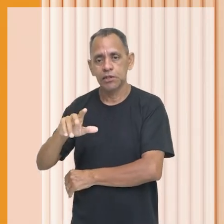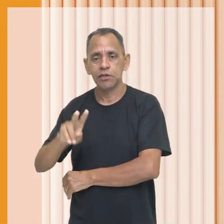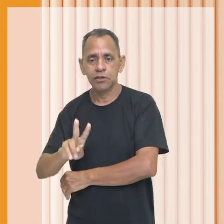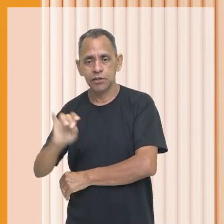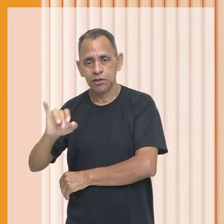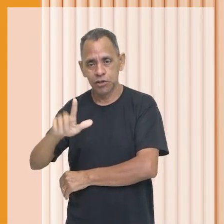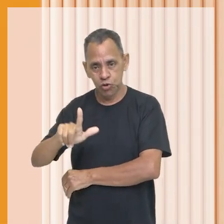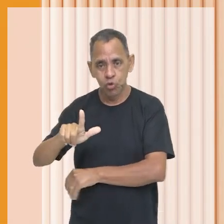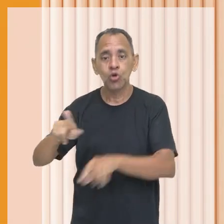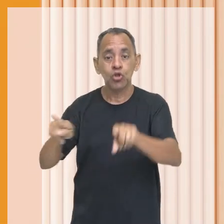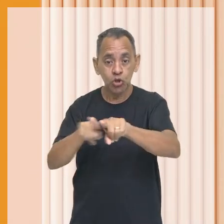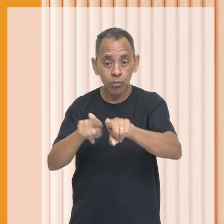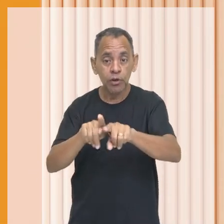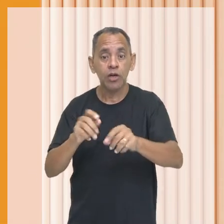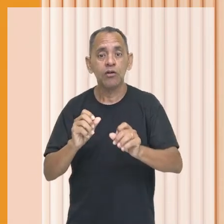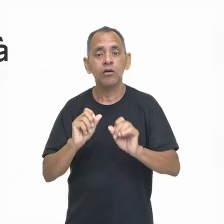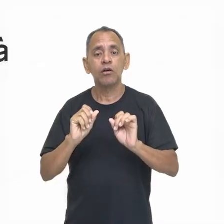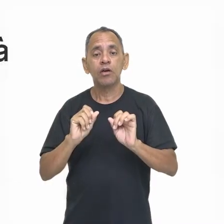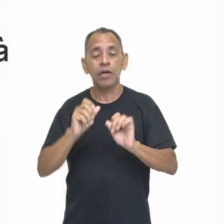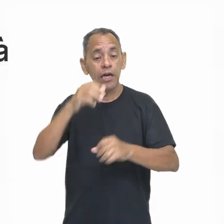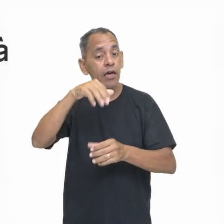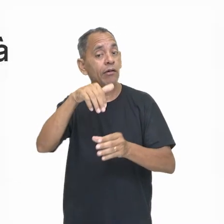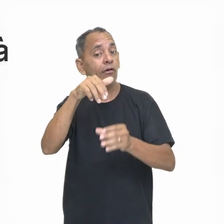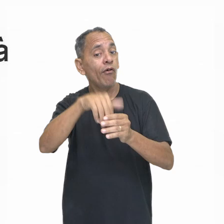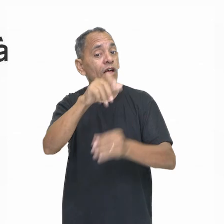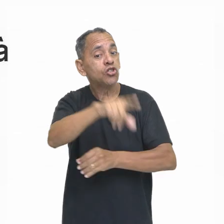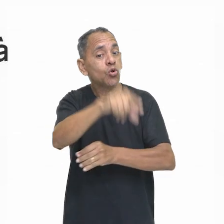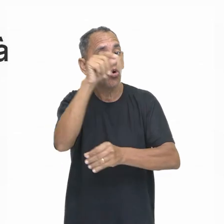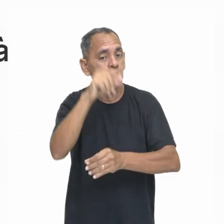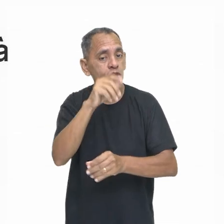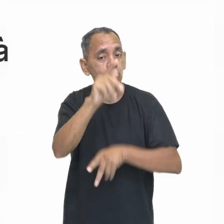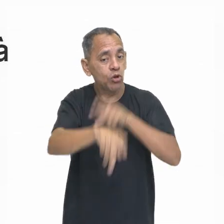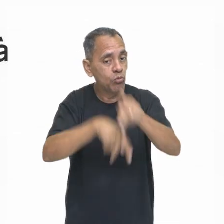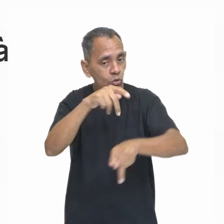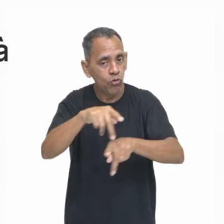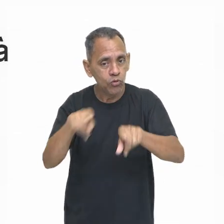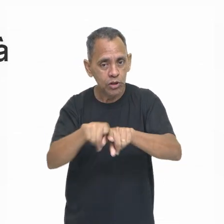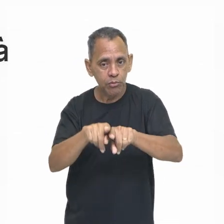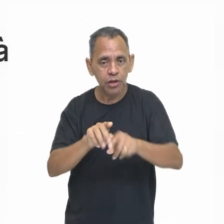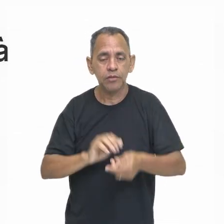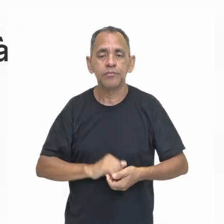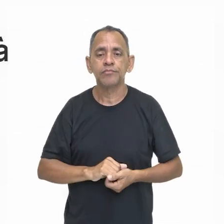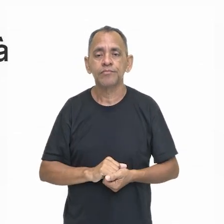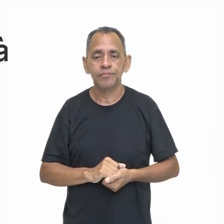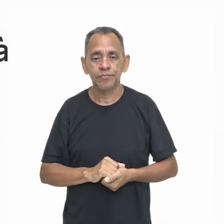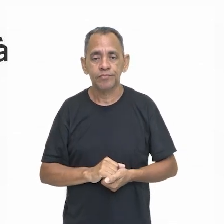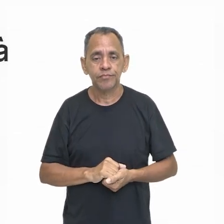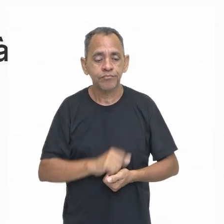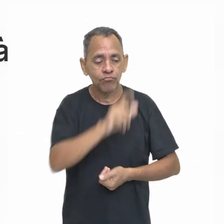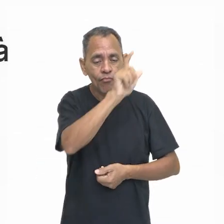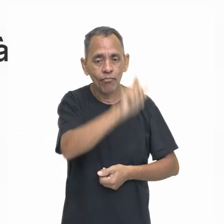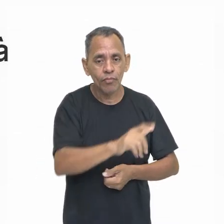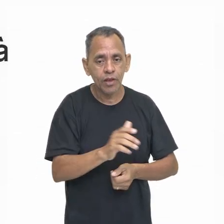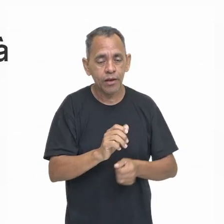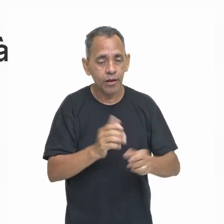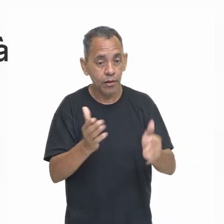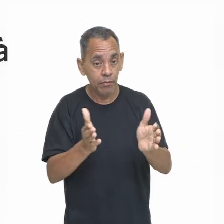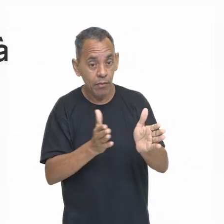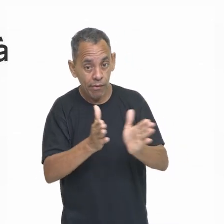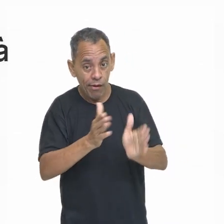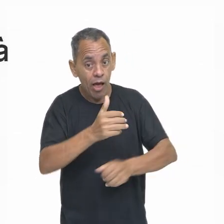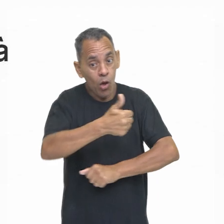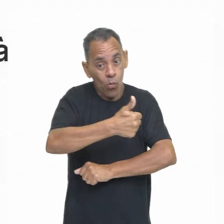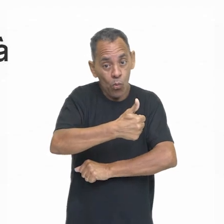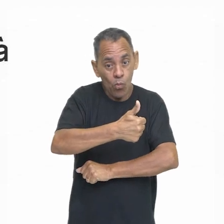vamos estudar um pouco sobre o governo Collor. Me acompanha. O governo de Fernando Collor de Mello, que vai de 1990